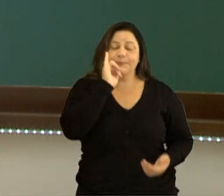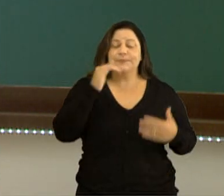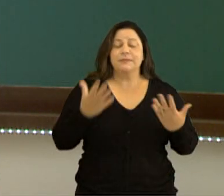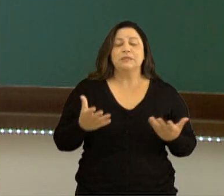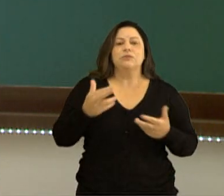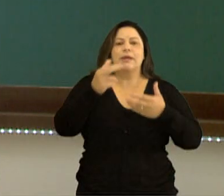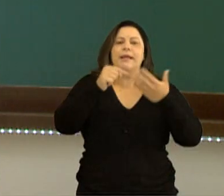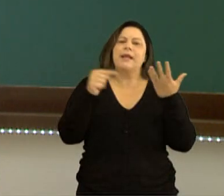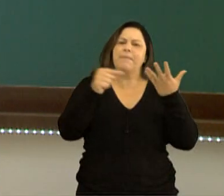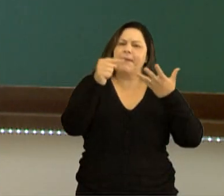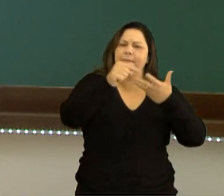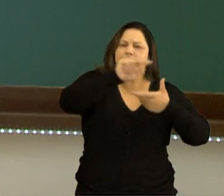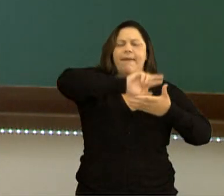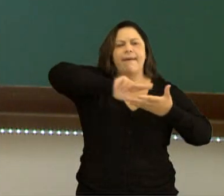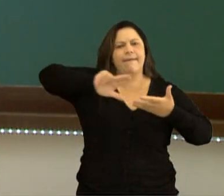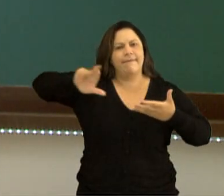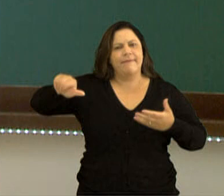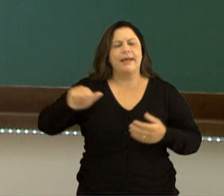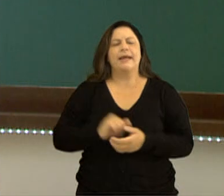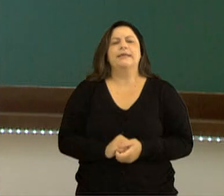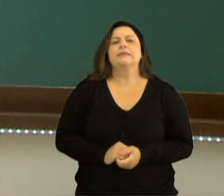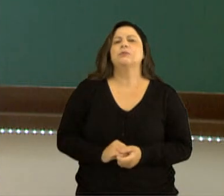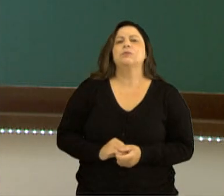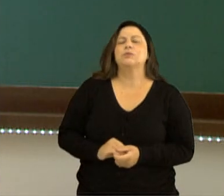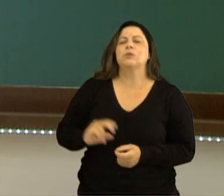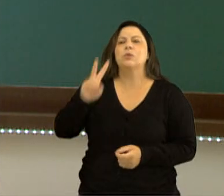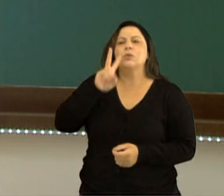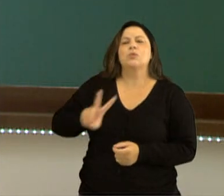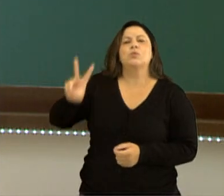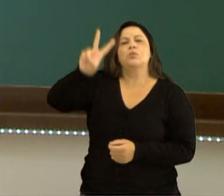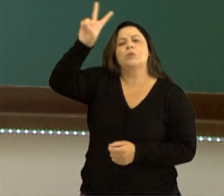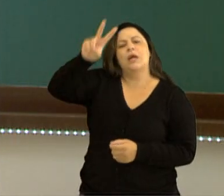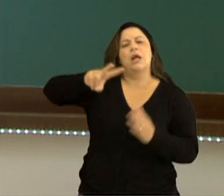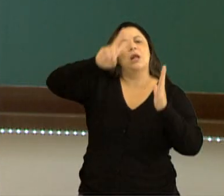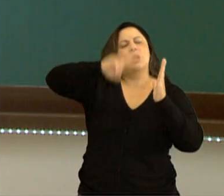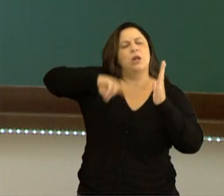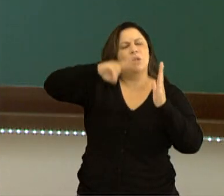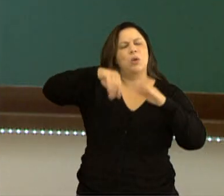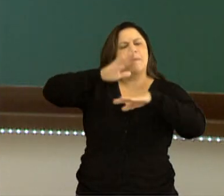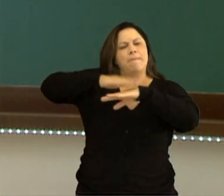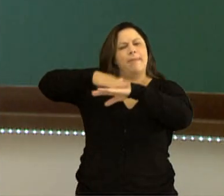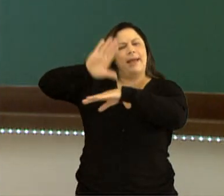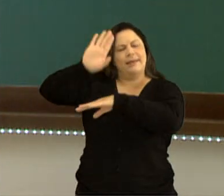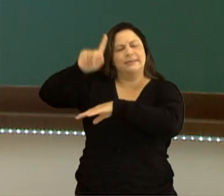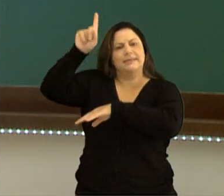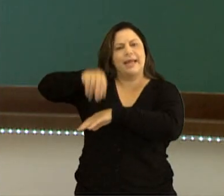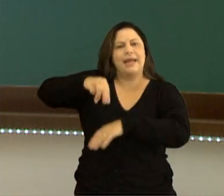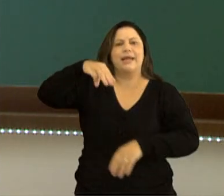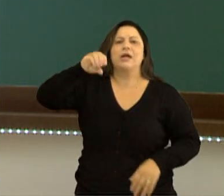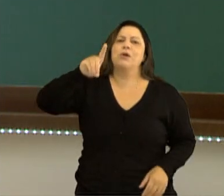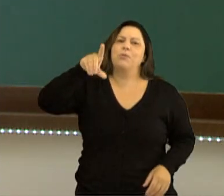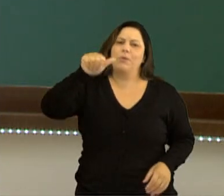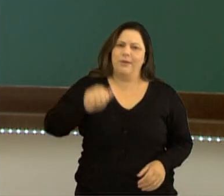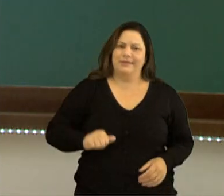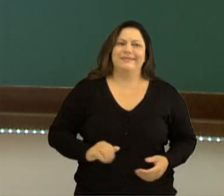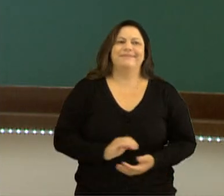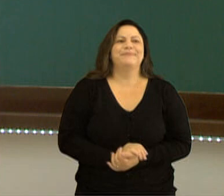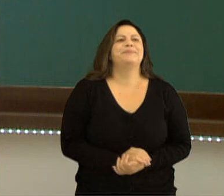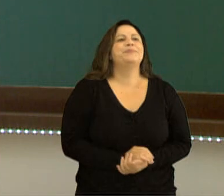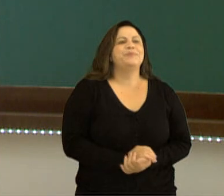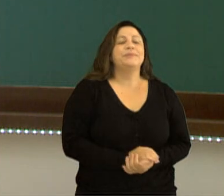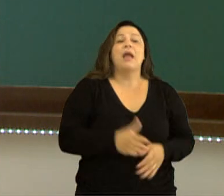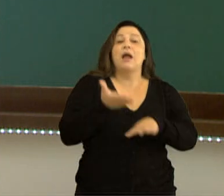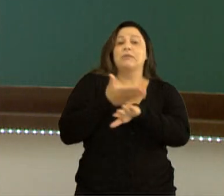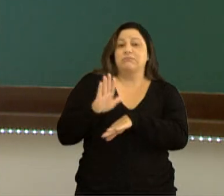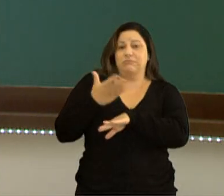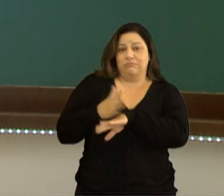tenho vários valores, é fácil identificar. Eu leio aquele valor que mais apareceu, é o valor da moda. Então, agora vamos praticar agora